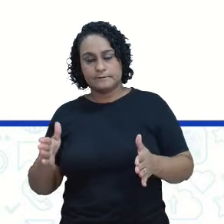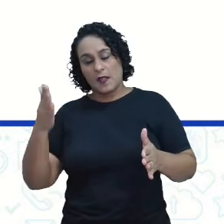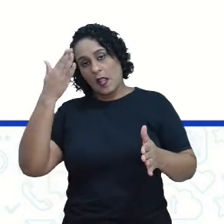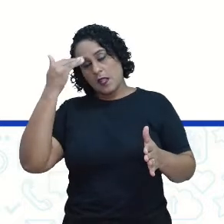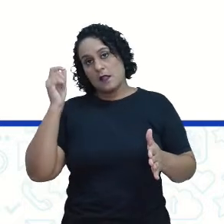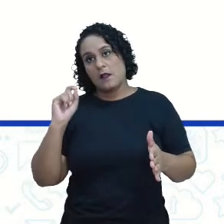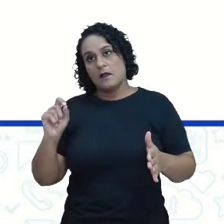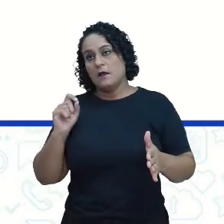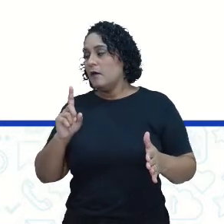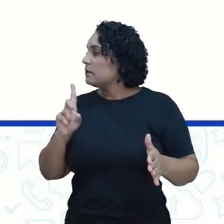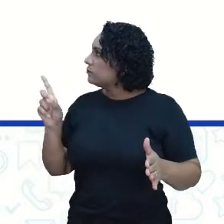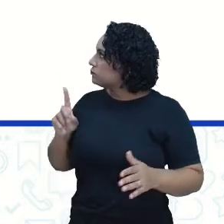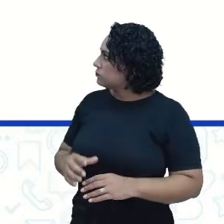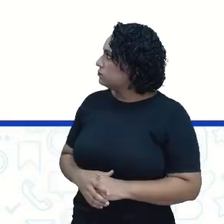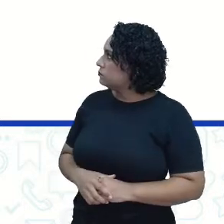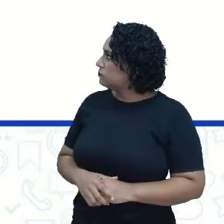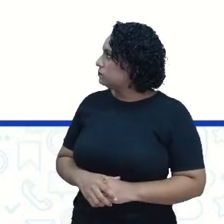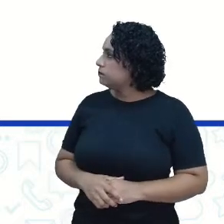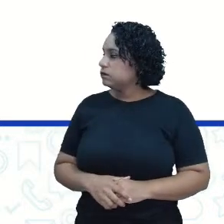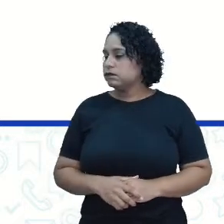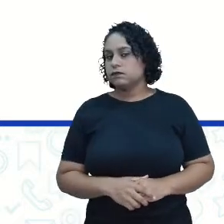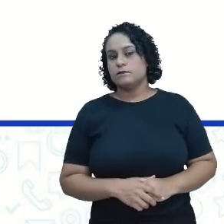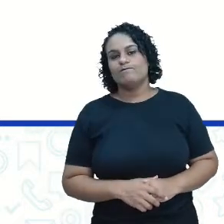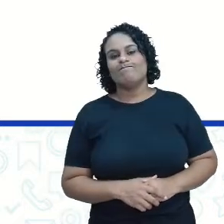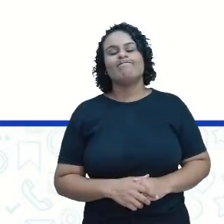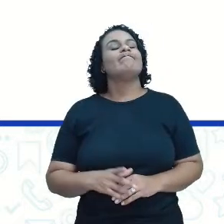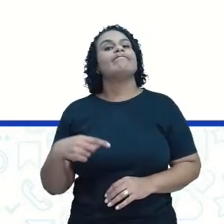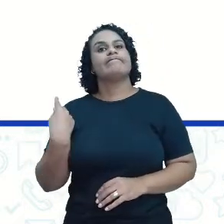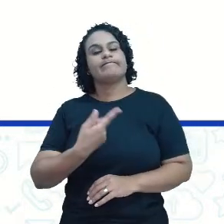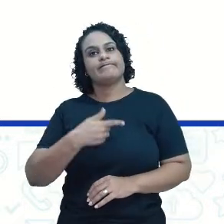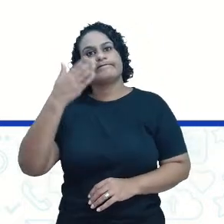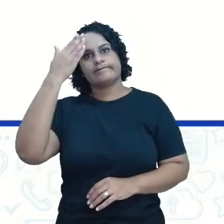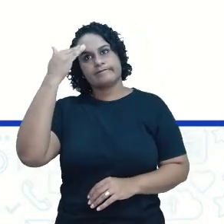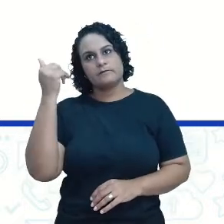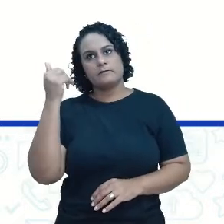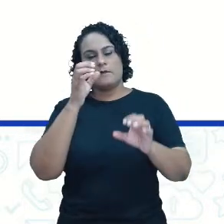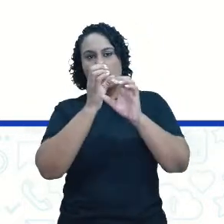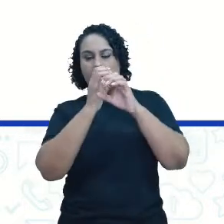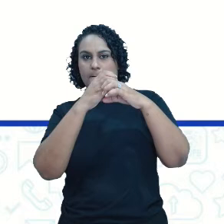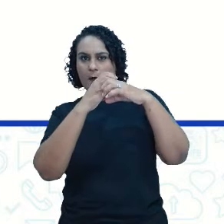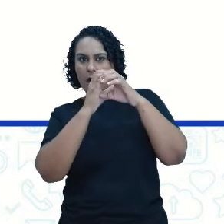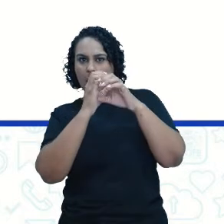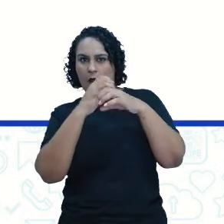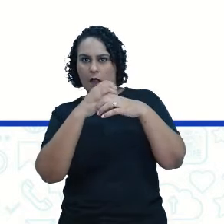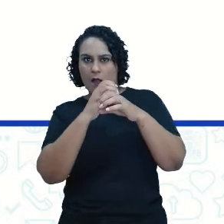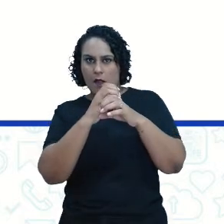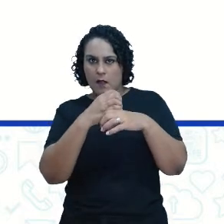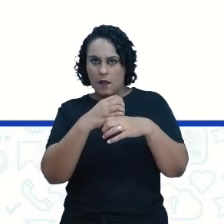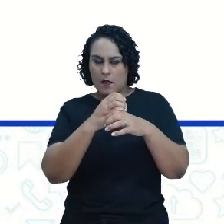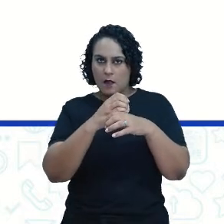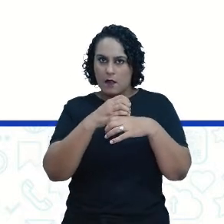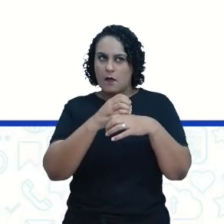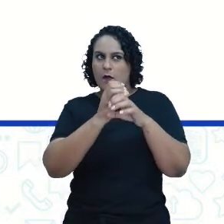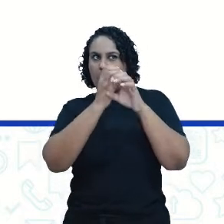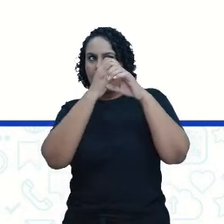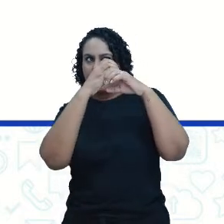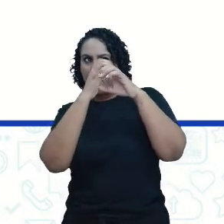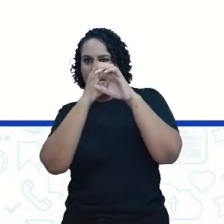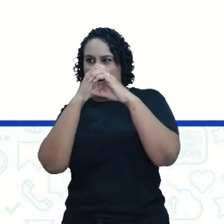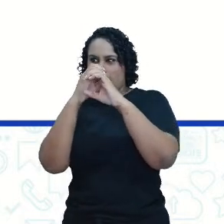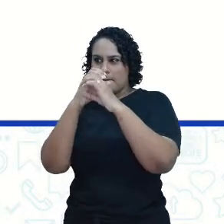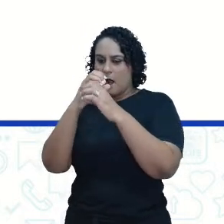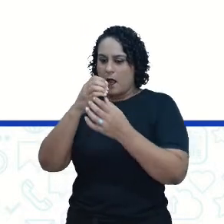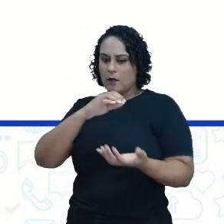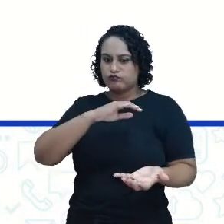sabe desse período? A gente sabe que quando os telescópios os telescópios olham para o